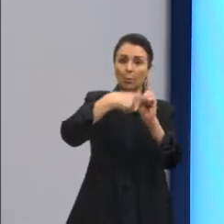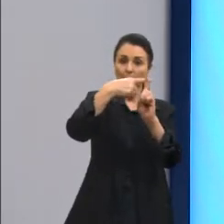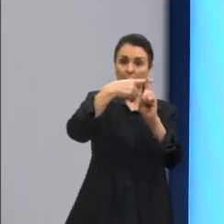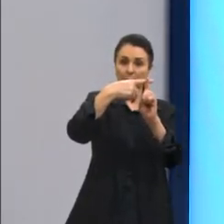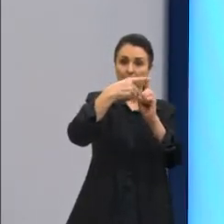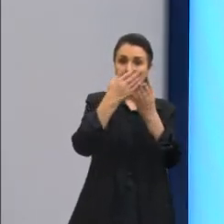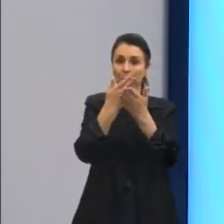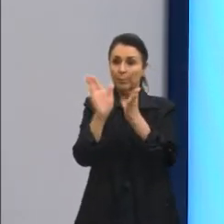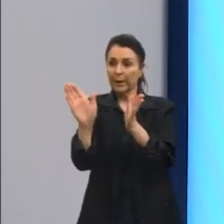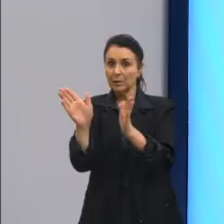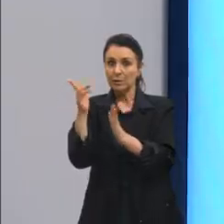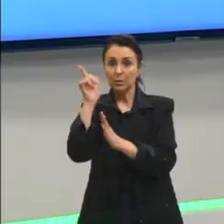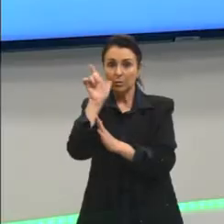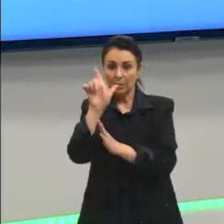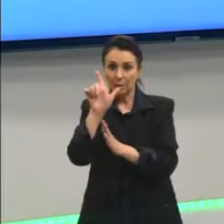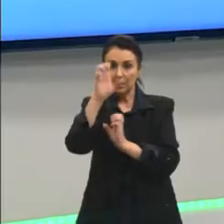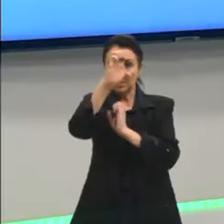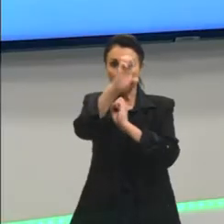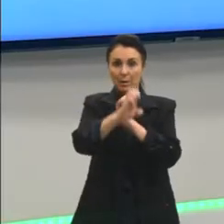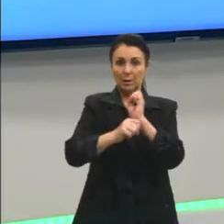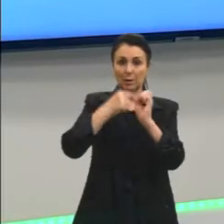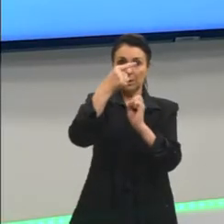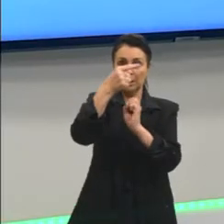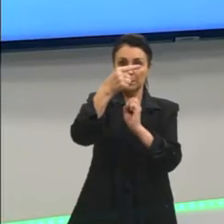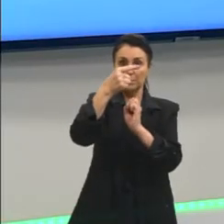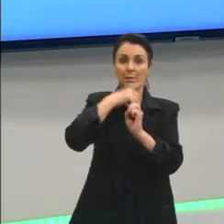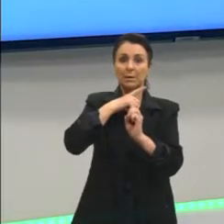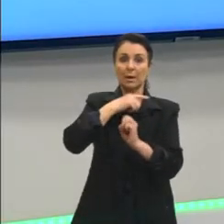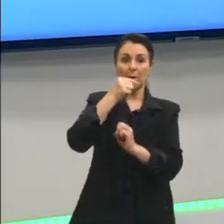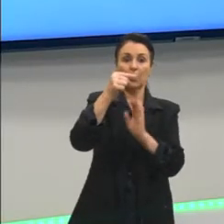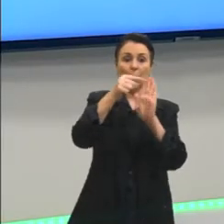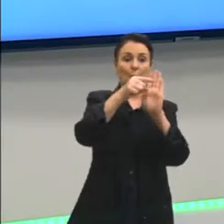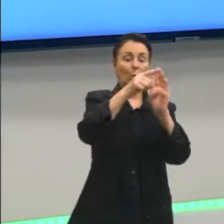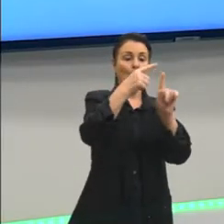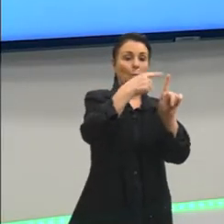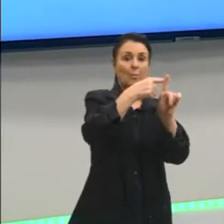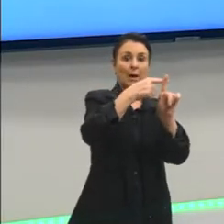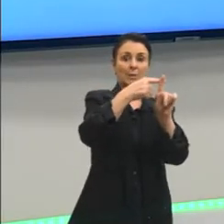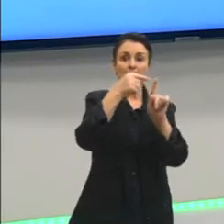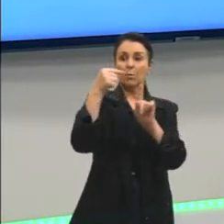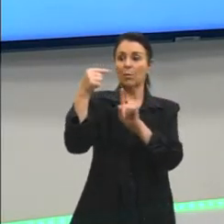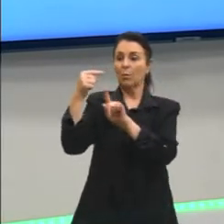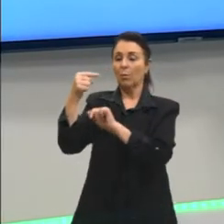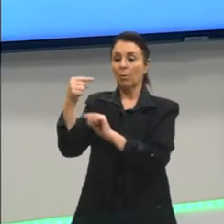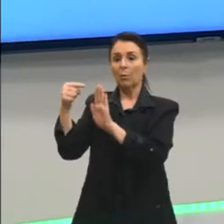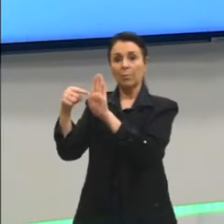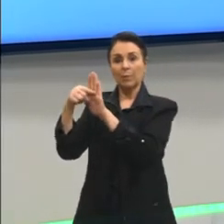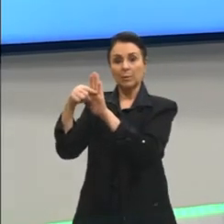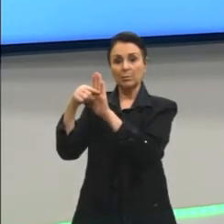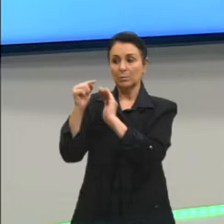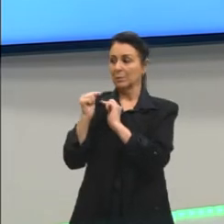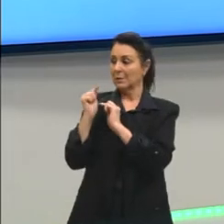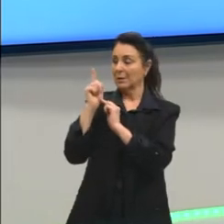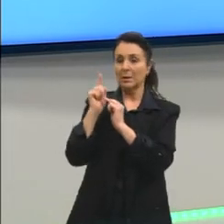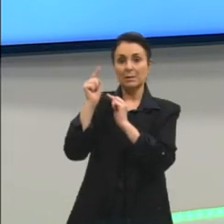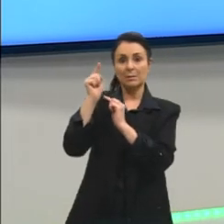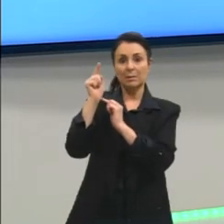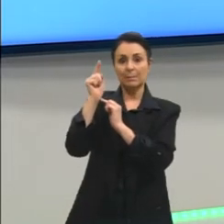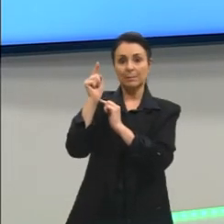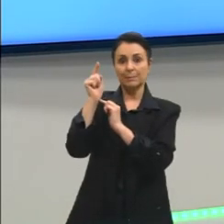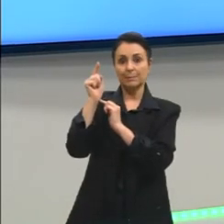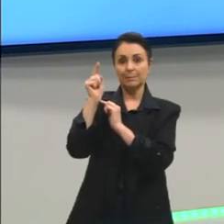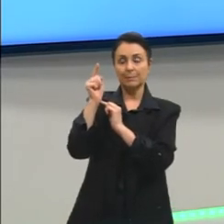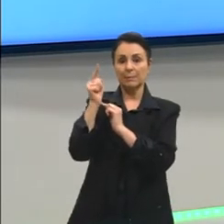só vou perder ou ganhar elétrons quando eu tiver mais ou menos em cima Então como esse átomo ele não apresenta nenhum